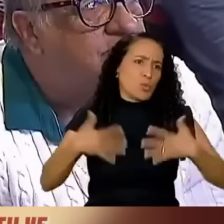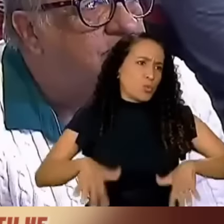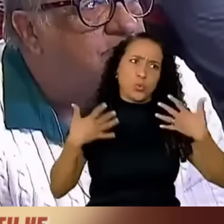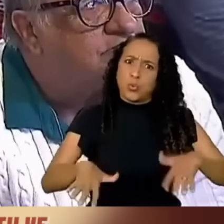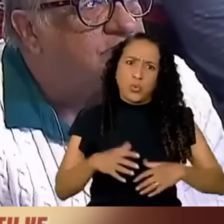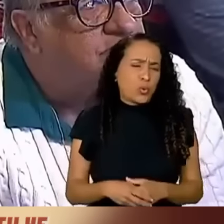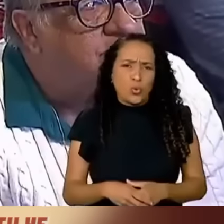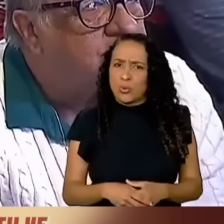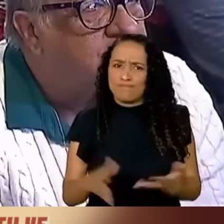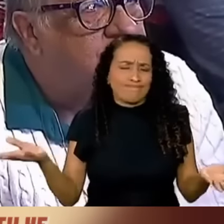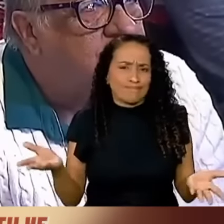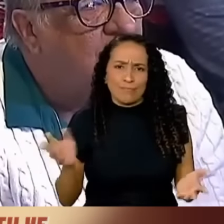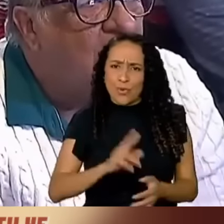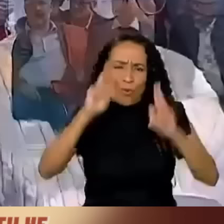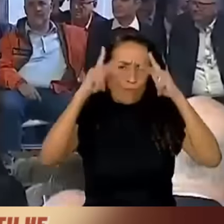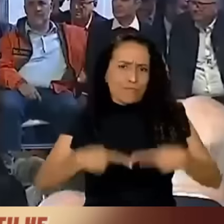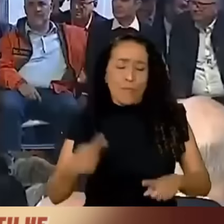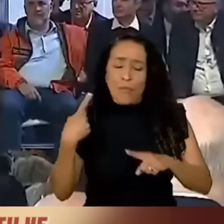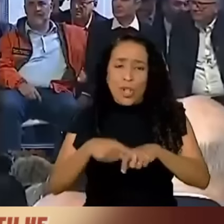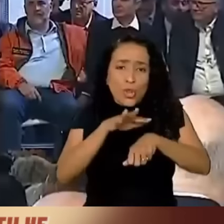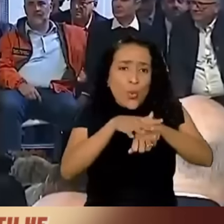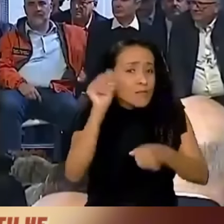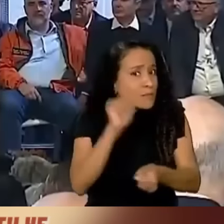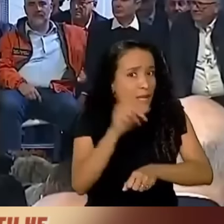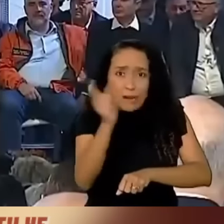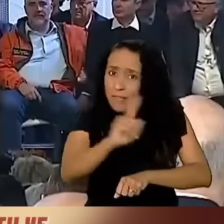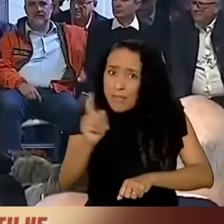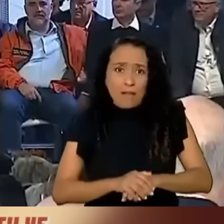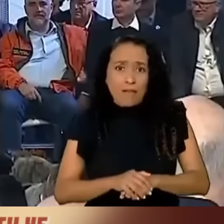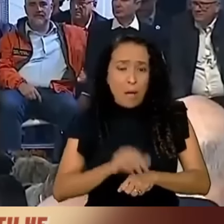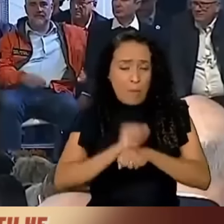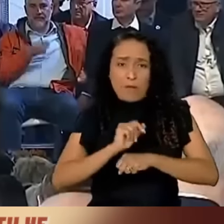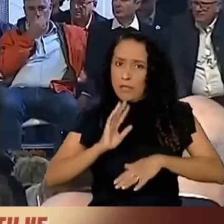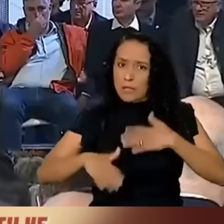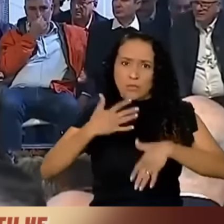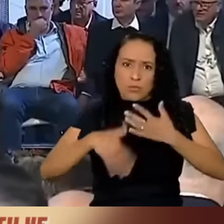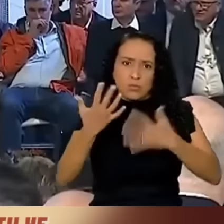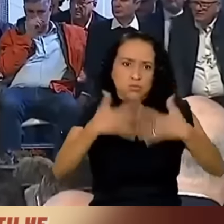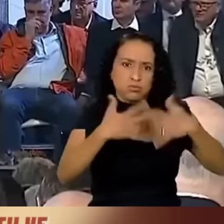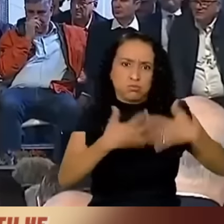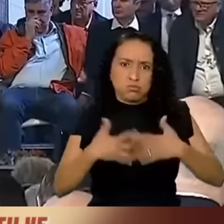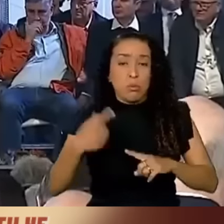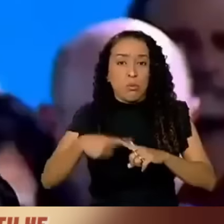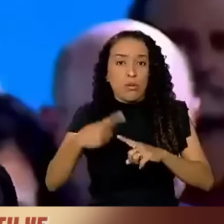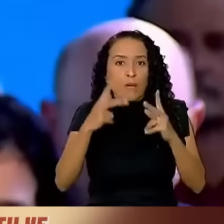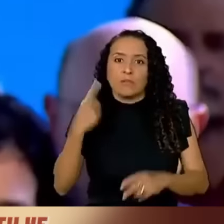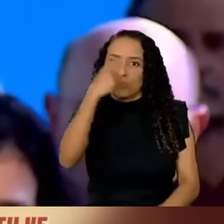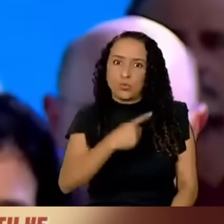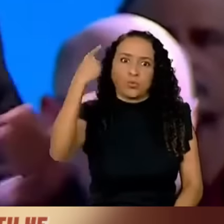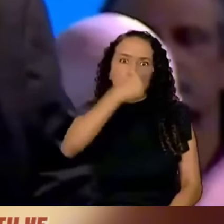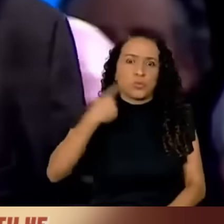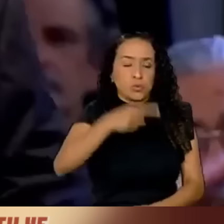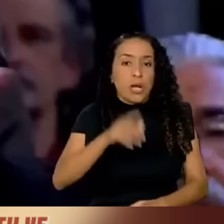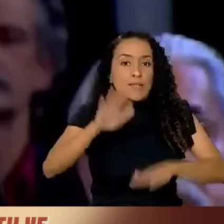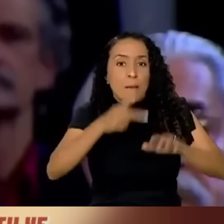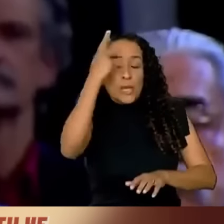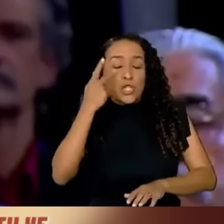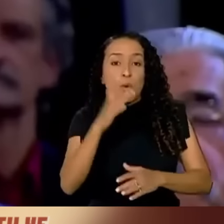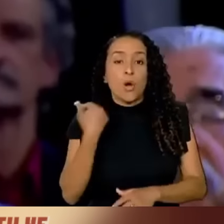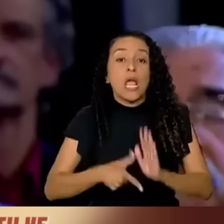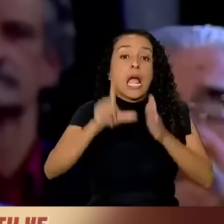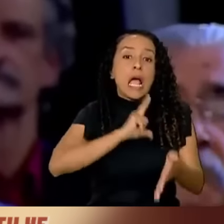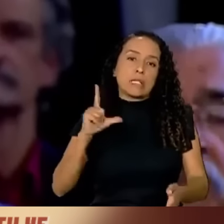muito desumana, porque a doença não espera. Ela não para de funcionar, porque é um relógio que vai seguindo. E muitas vezes a pessoa morre antes de